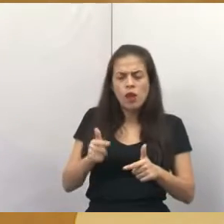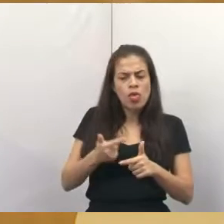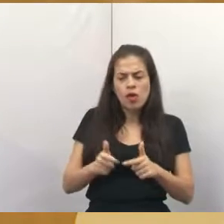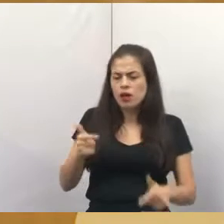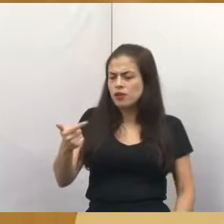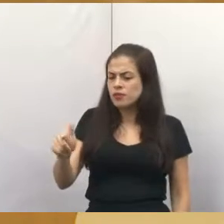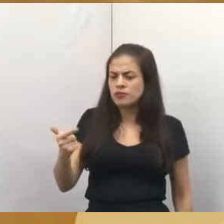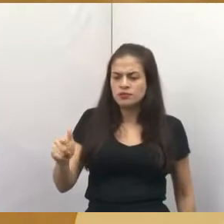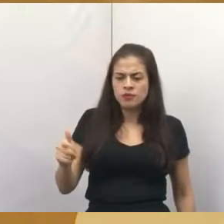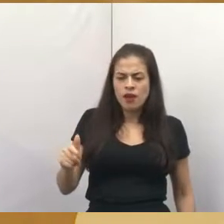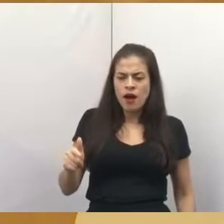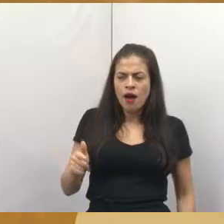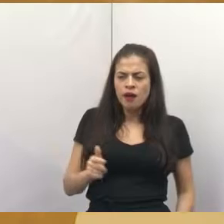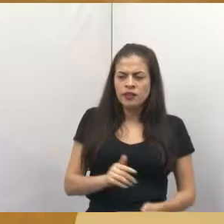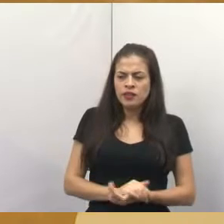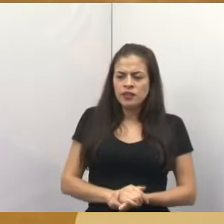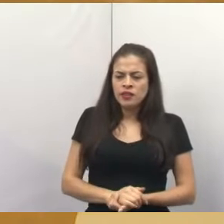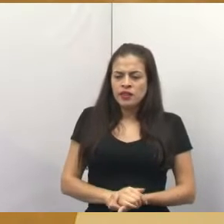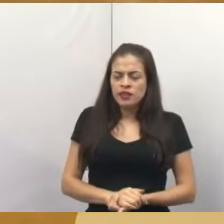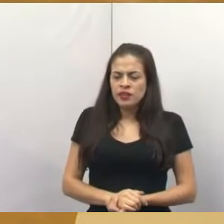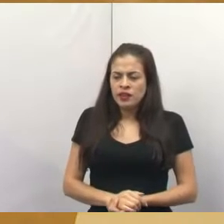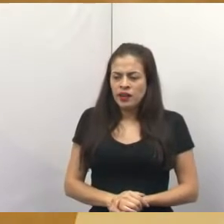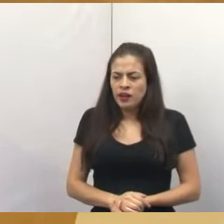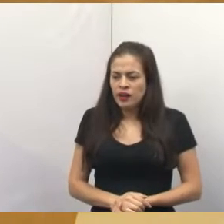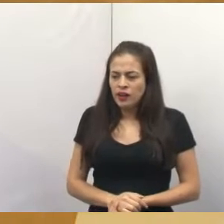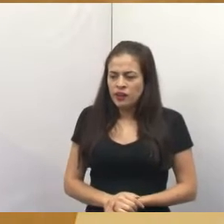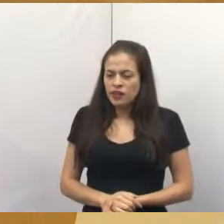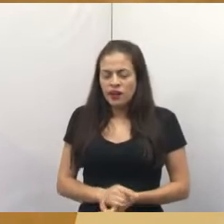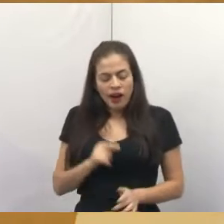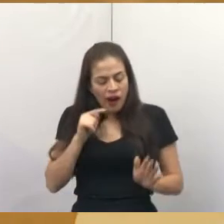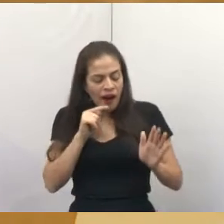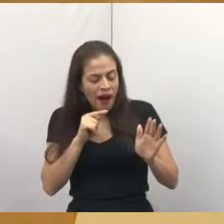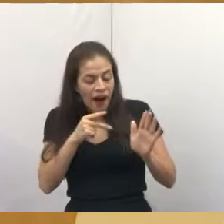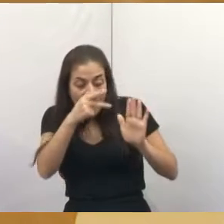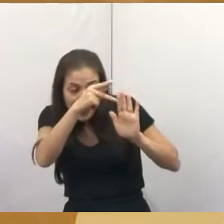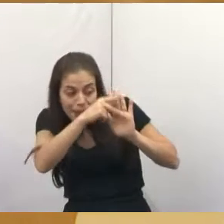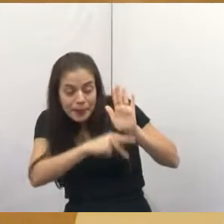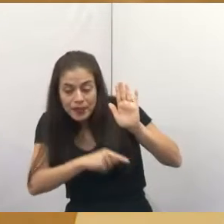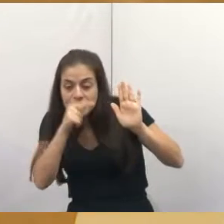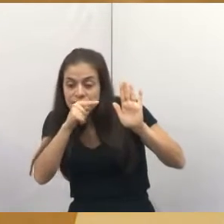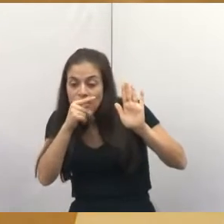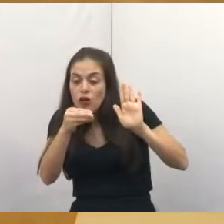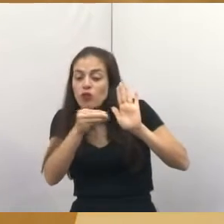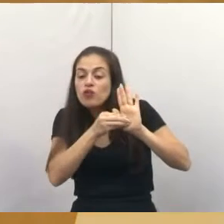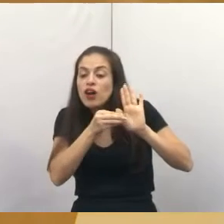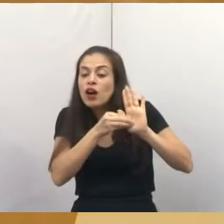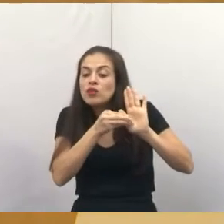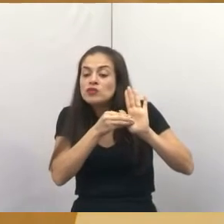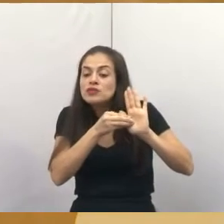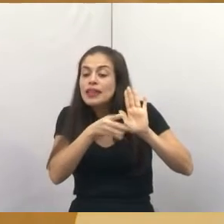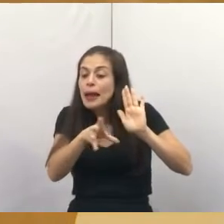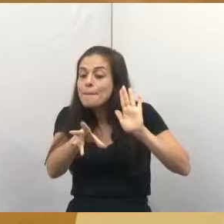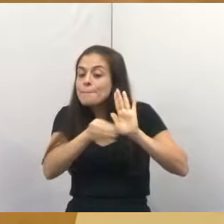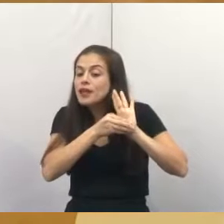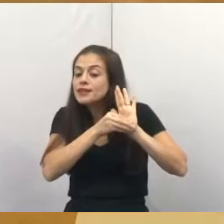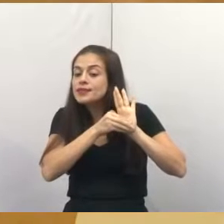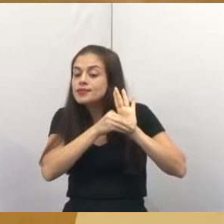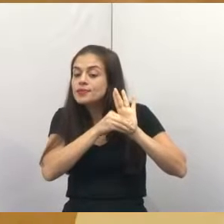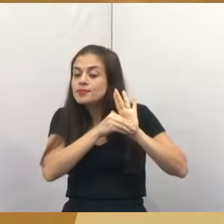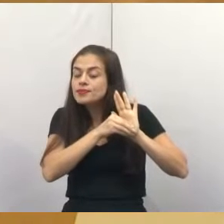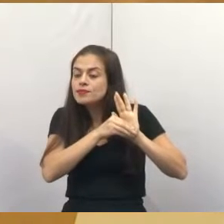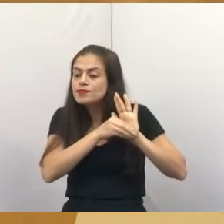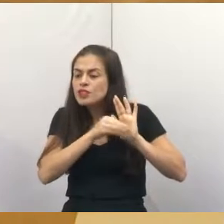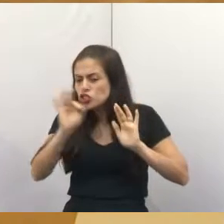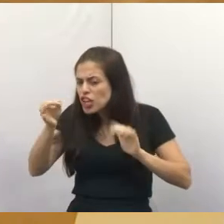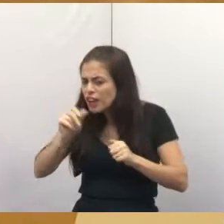apertar o vereador para ficar aqui dentro. Olha, vereador, aqui nesse projeto aqui, está faltando aqui uma emenda. Eu já fiz lá, dá para